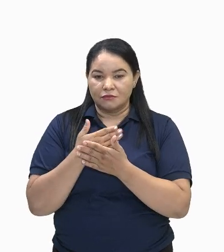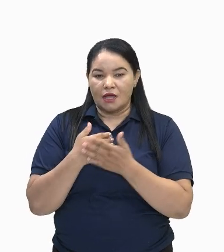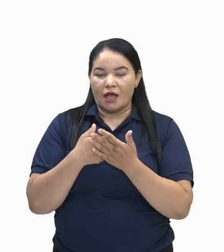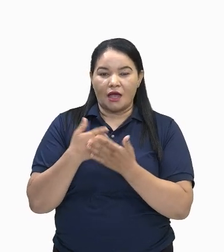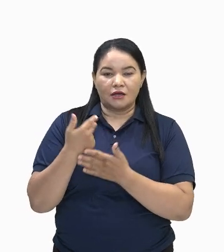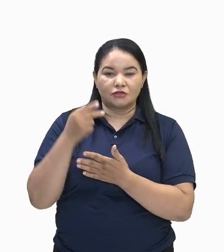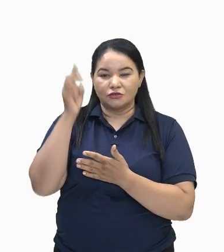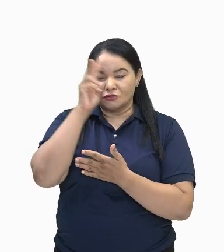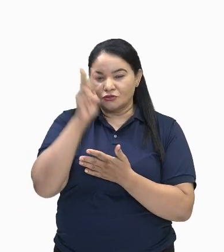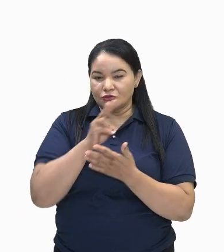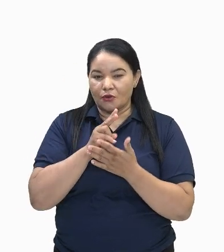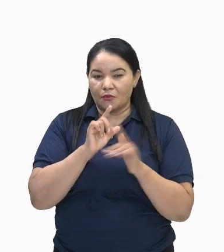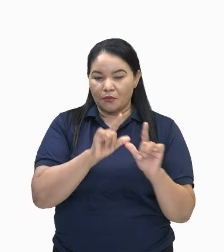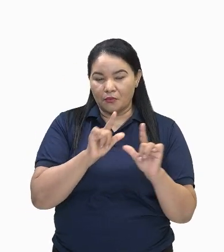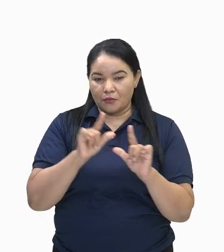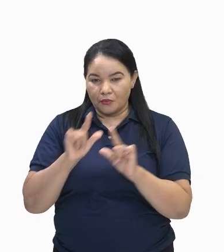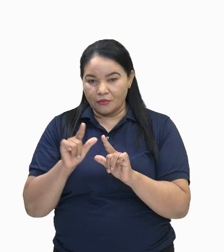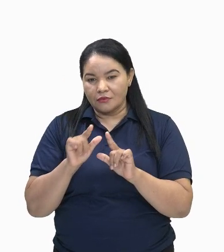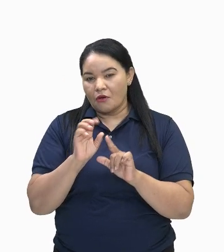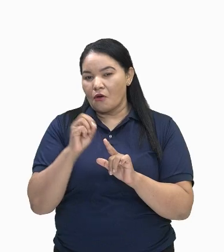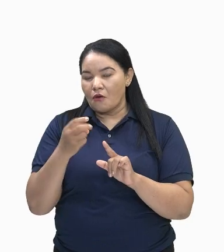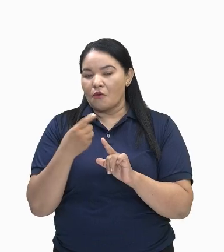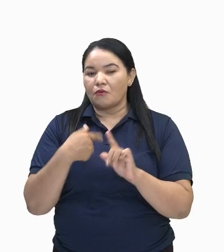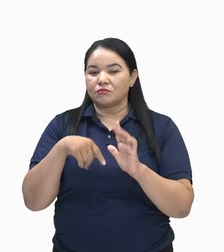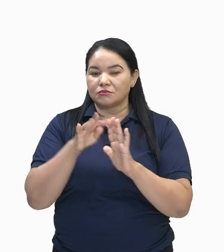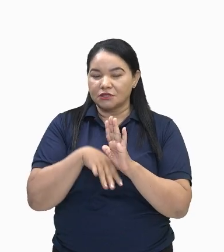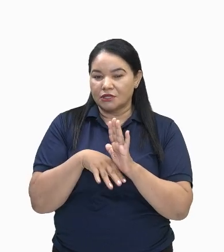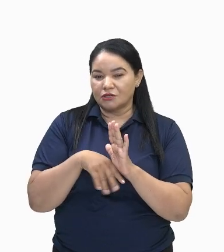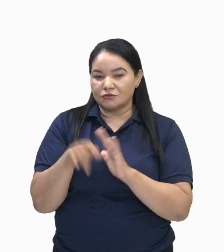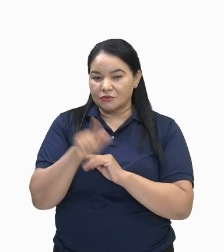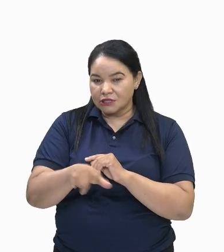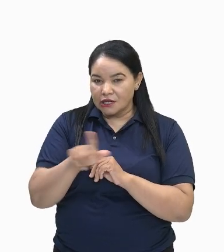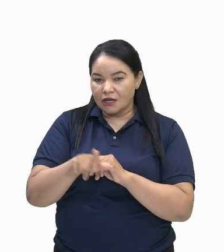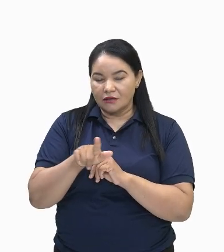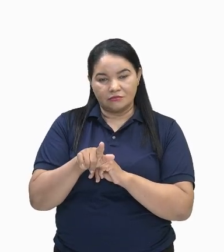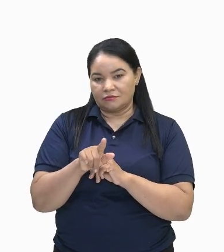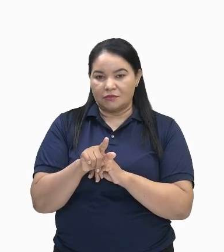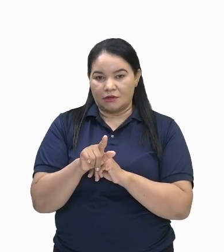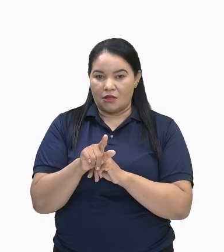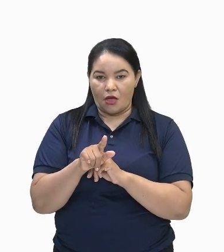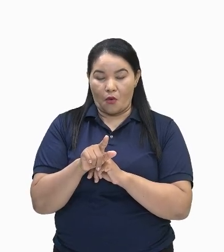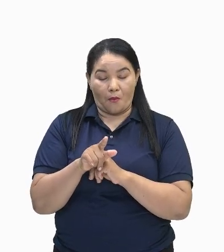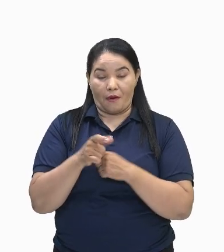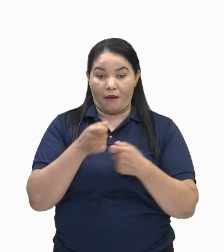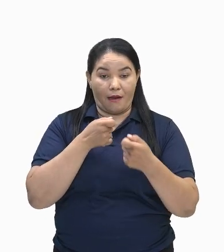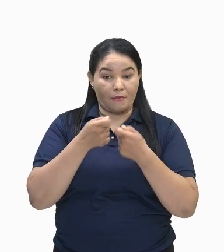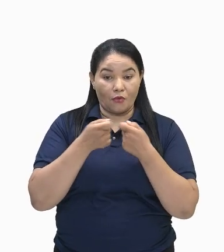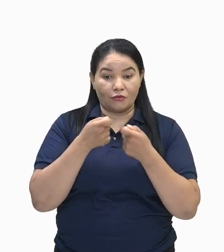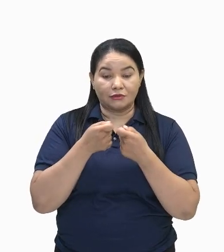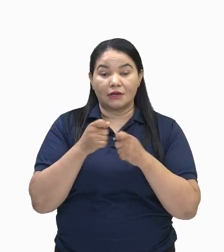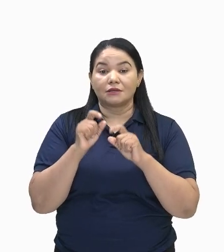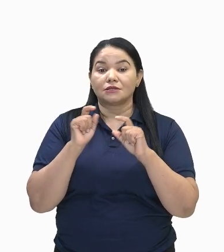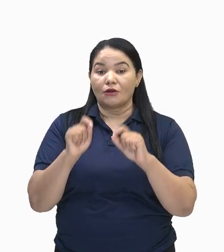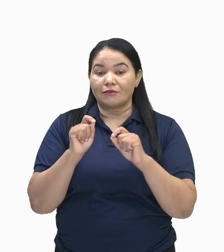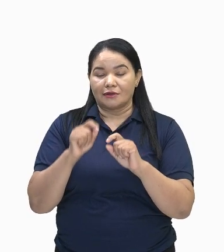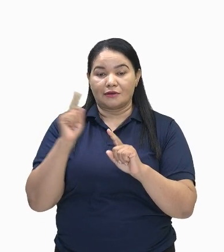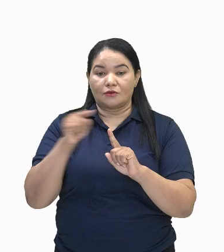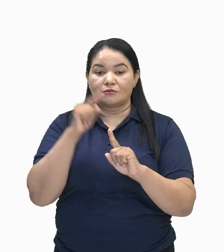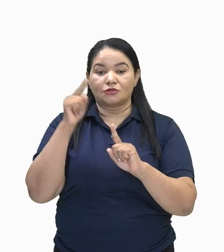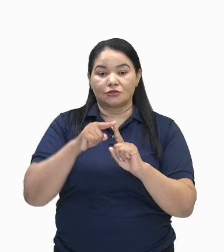quadrinhos, ou um texto literário? Não. A função da reportagem é